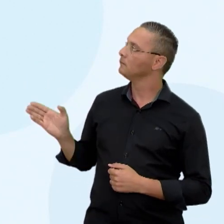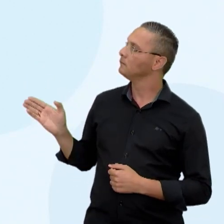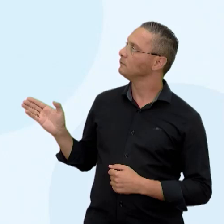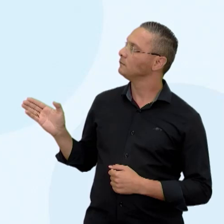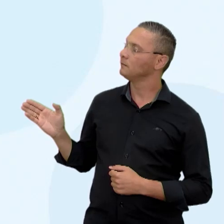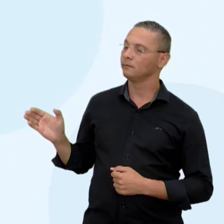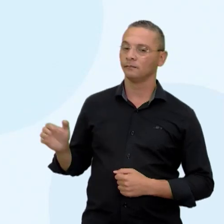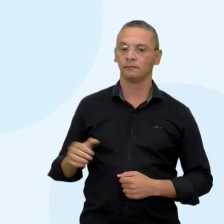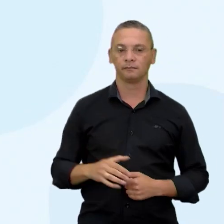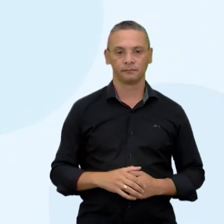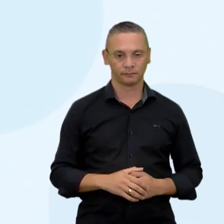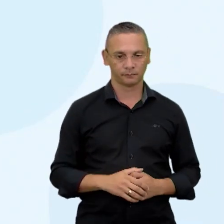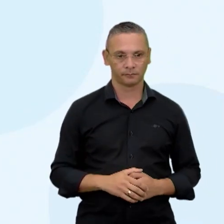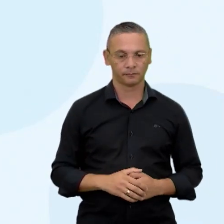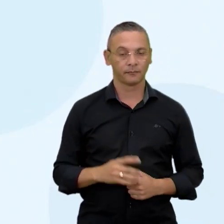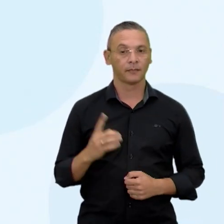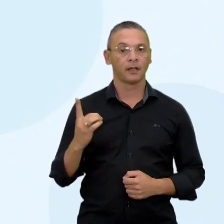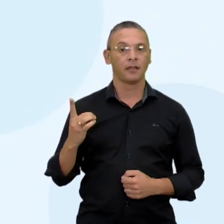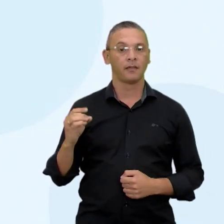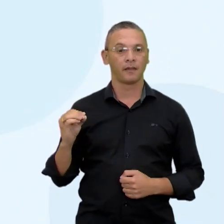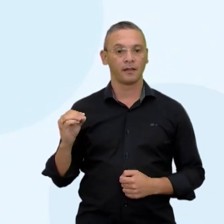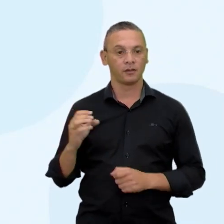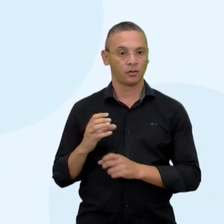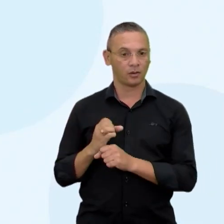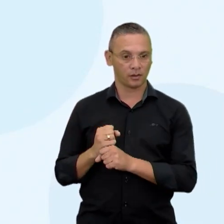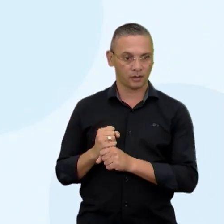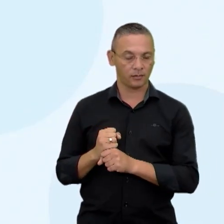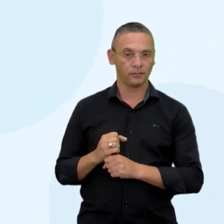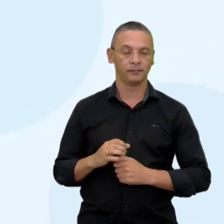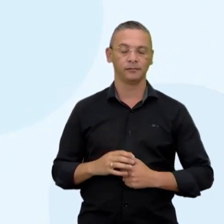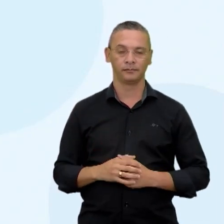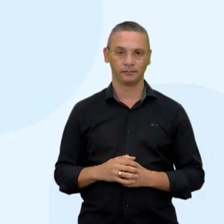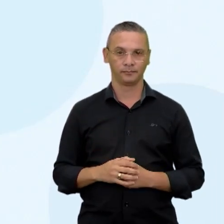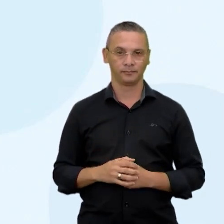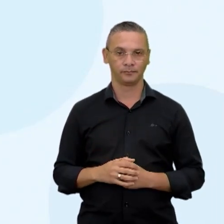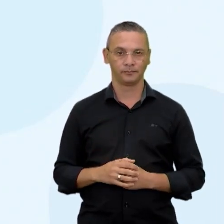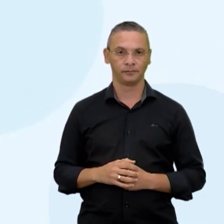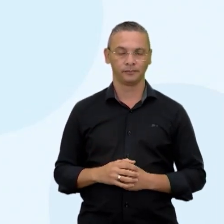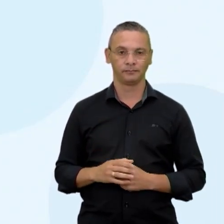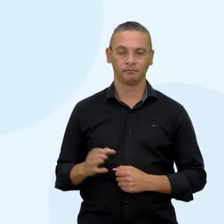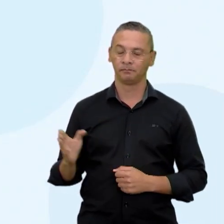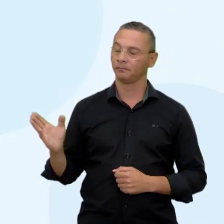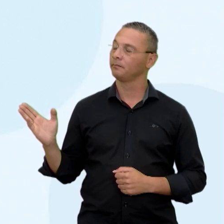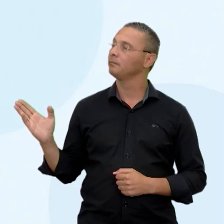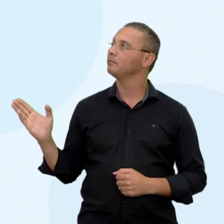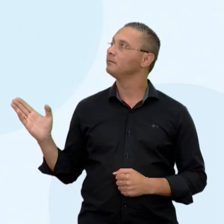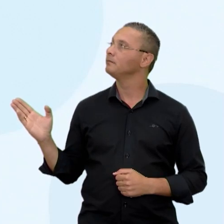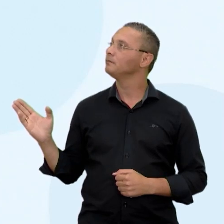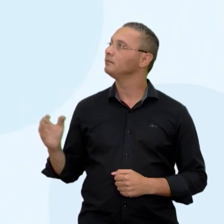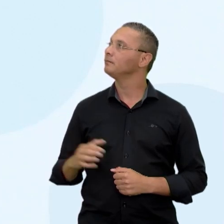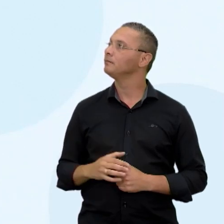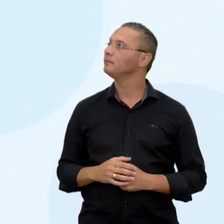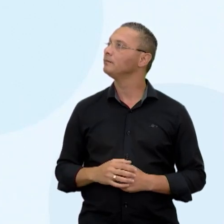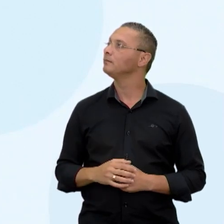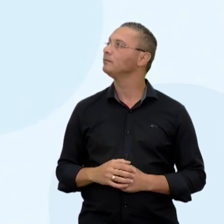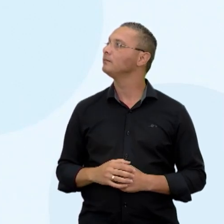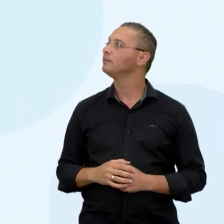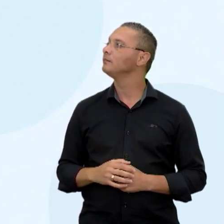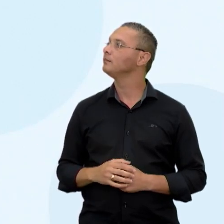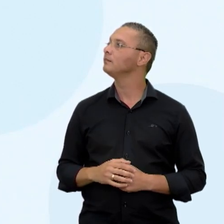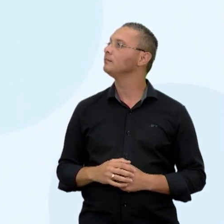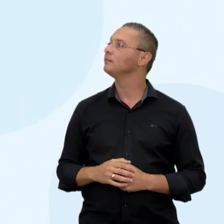assinalados. Deixa eu ver se eu consigo 10. 1, 2, 3, 4, 5, 6,